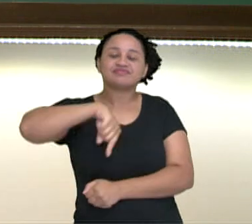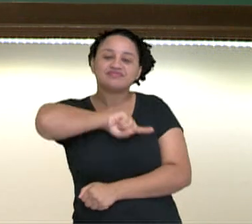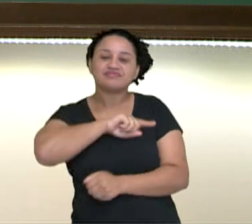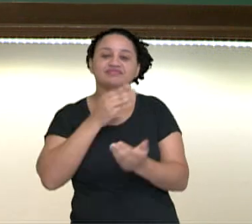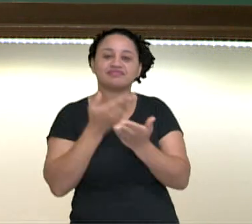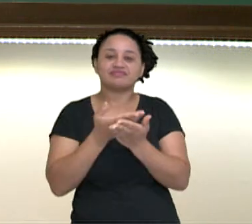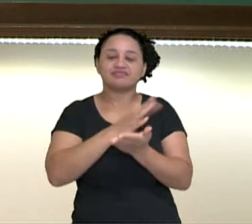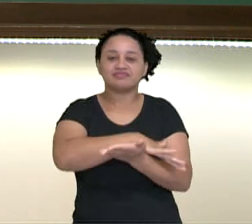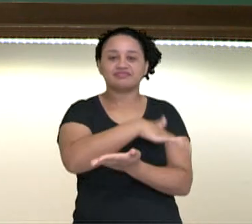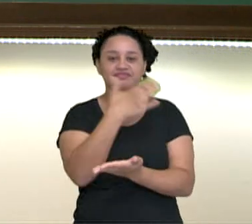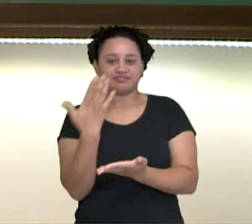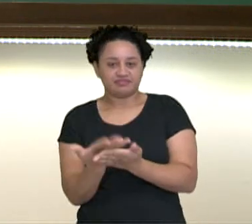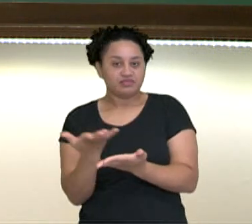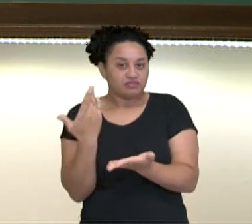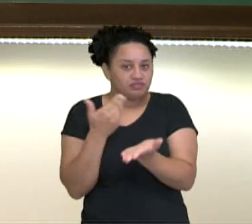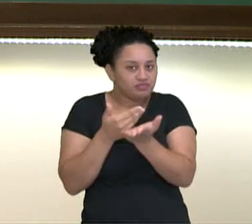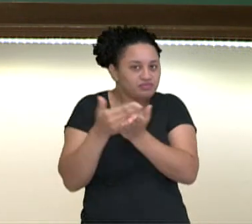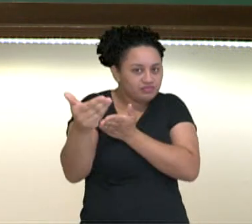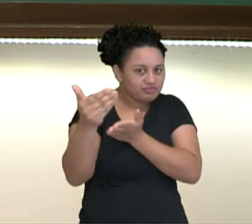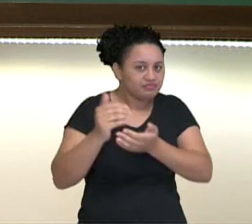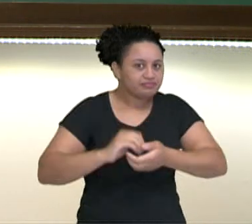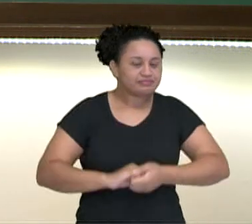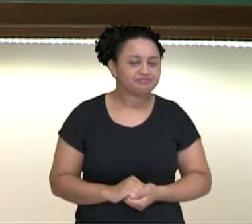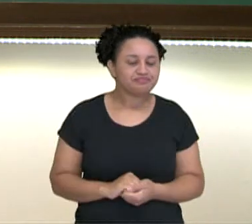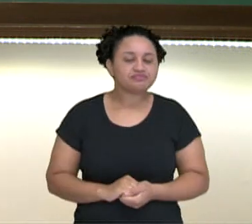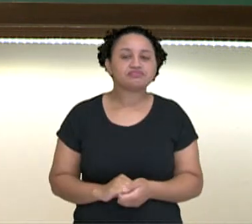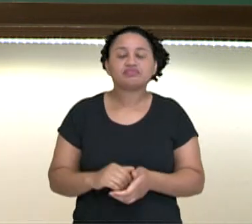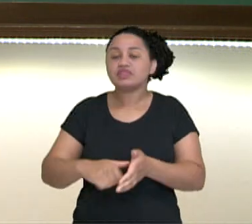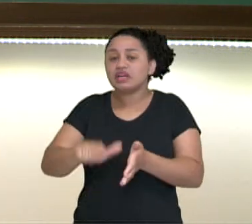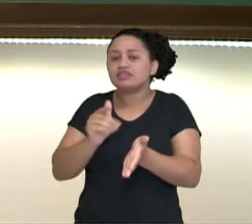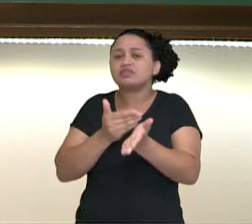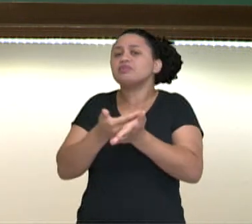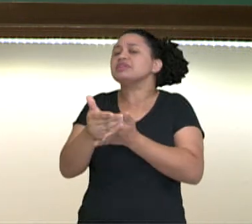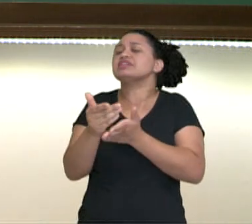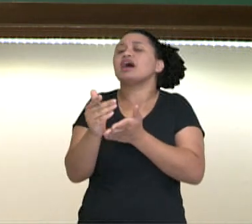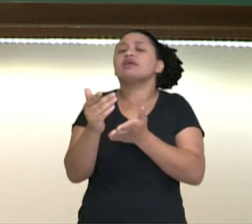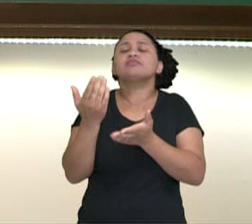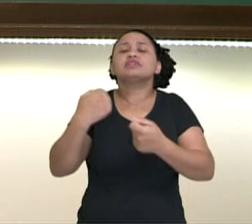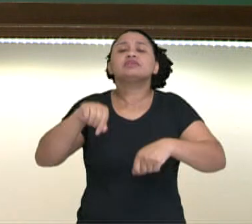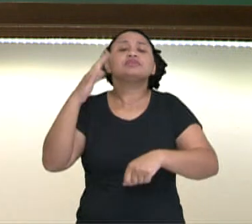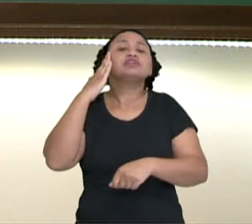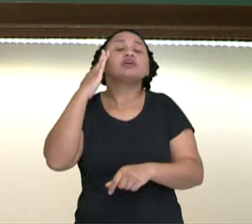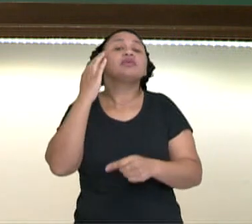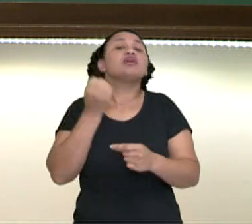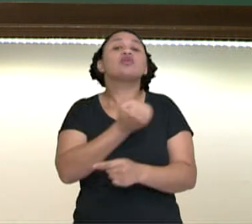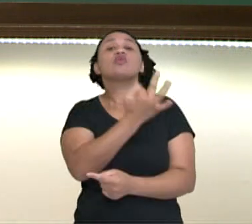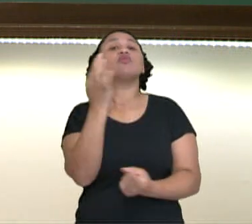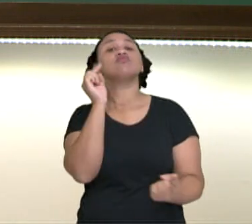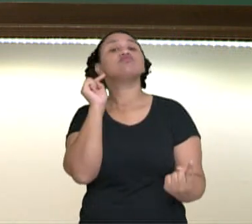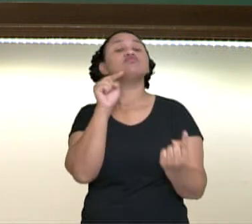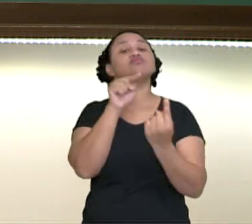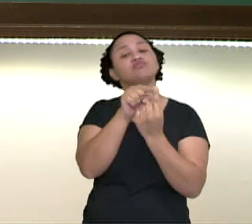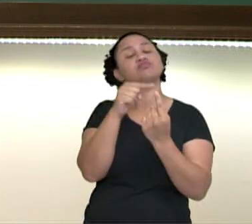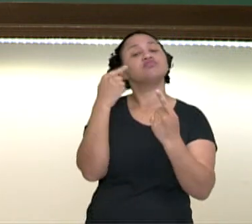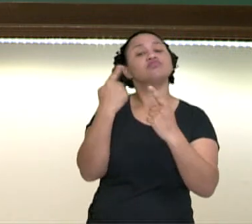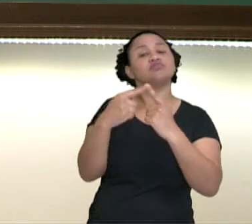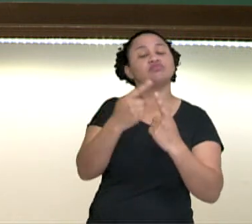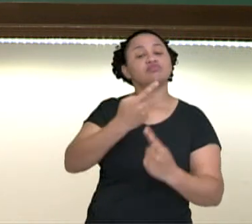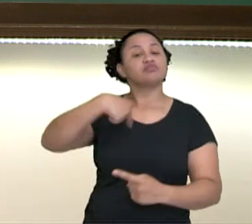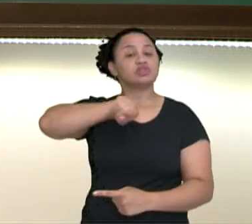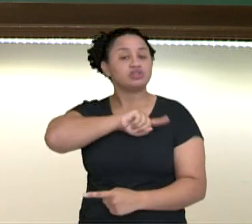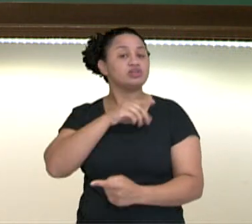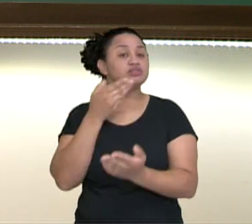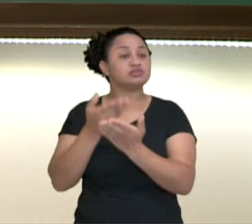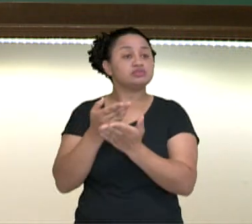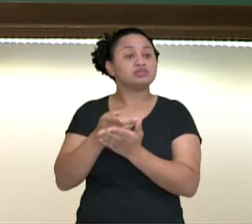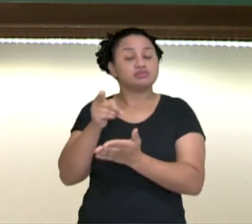essa aula. Vamos começar? Antes da gente começar, a gente tem que ver quais são os nossos objetivos. Por que a gente está estudando a Revolução